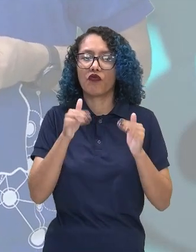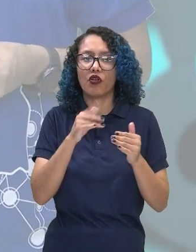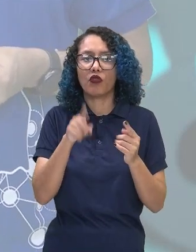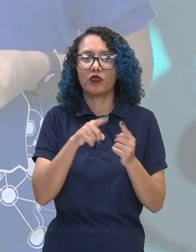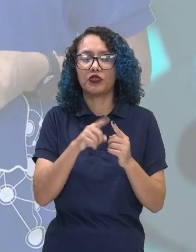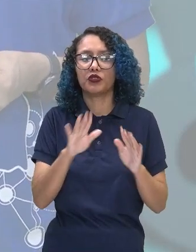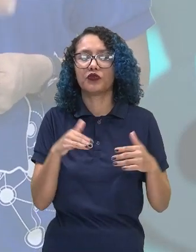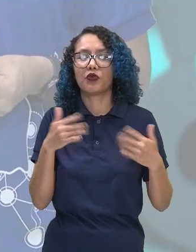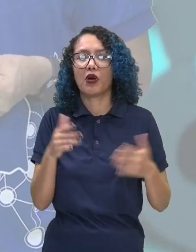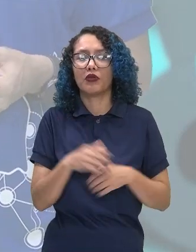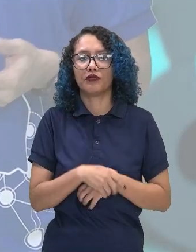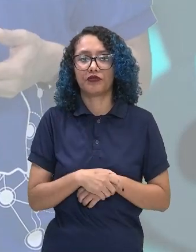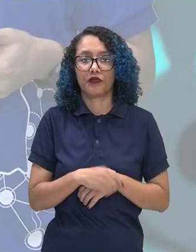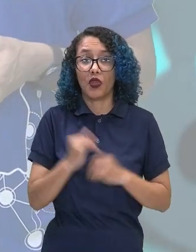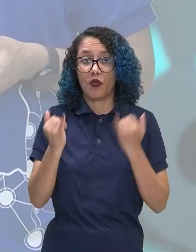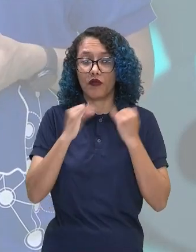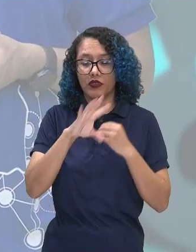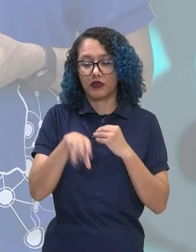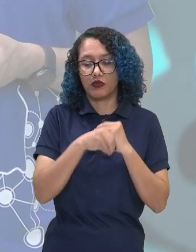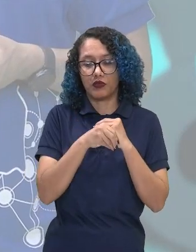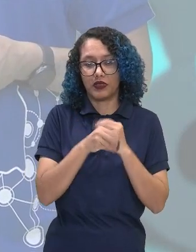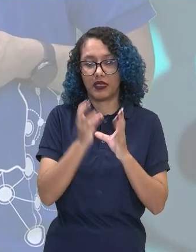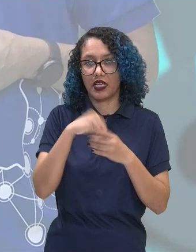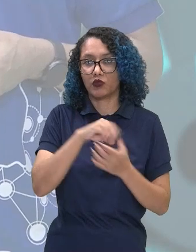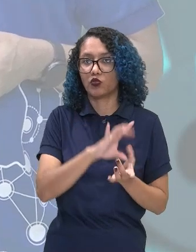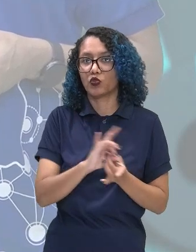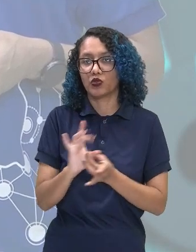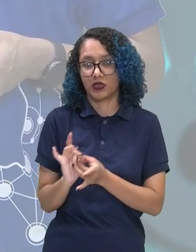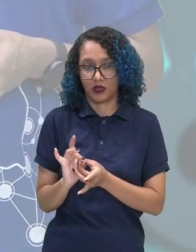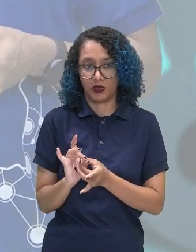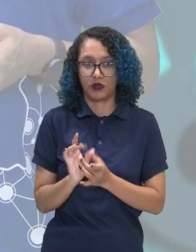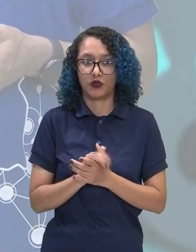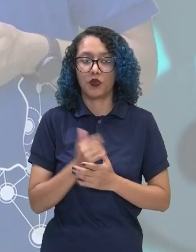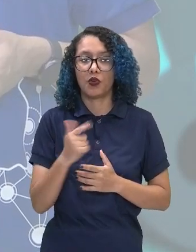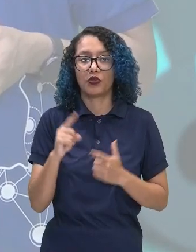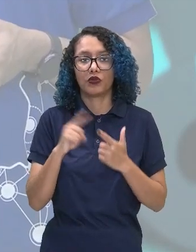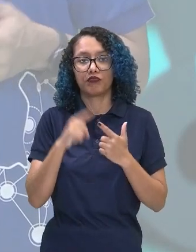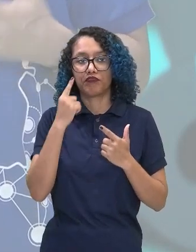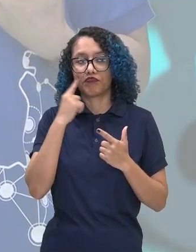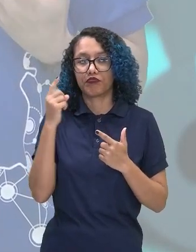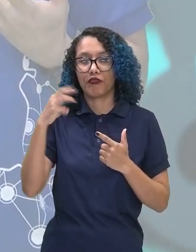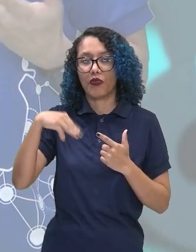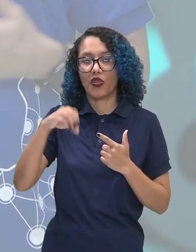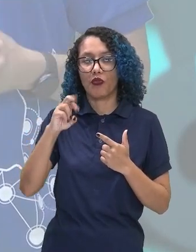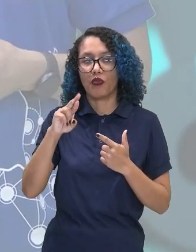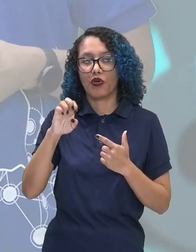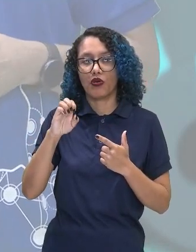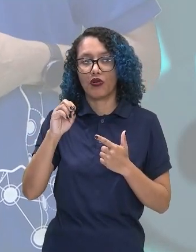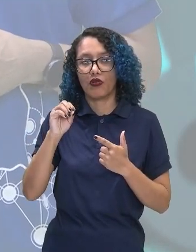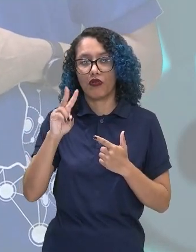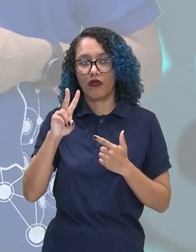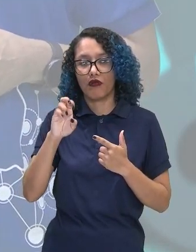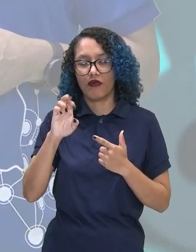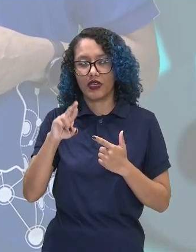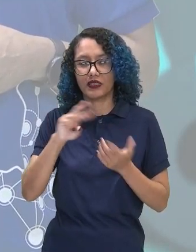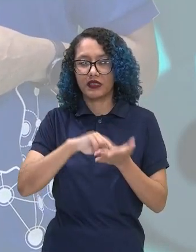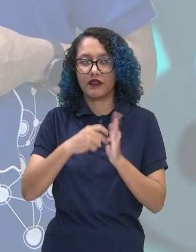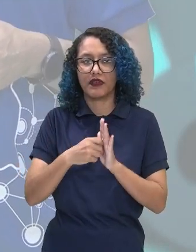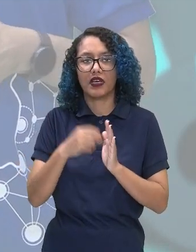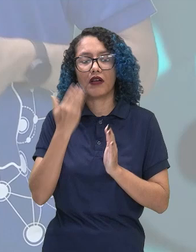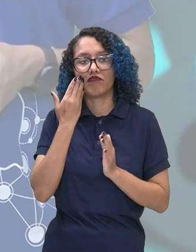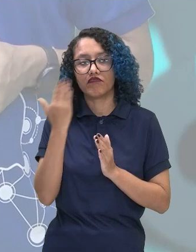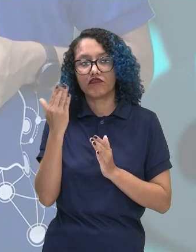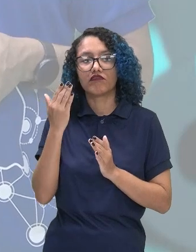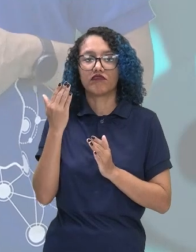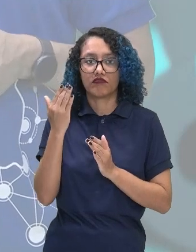uma ideia àquele contexto onde ela está inserida, tá? Aí nós temos moreover, que significa além disso,